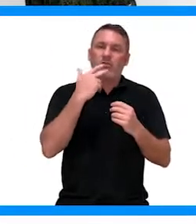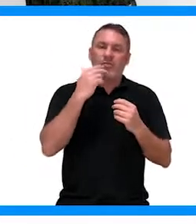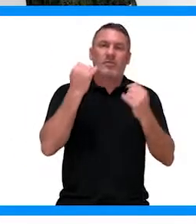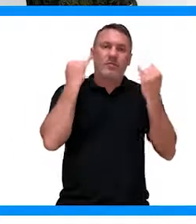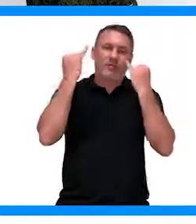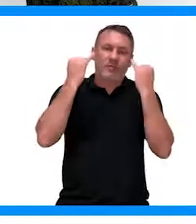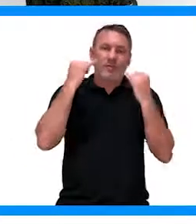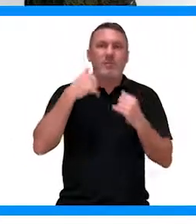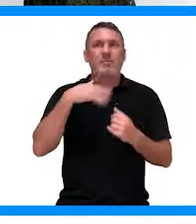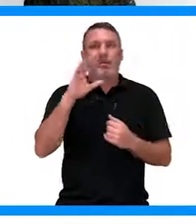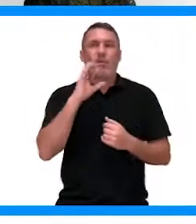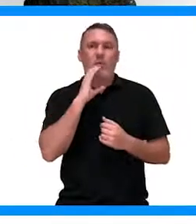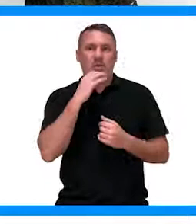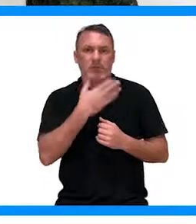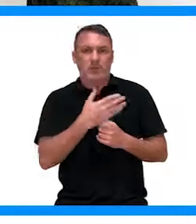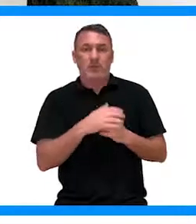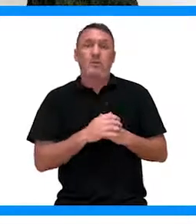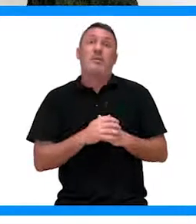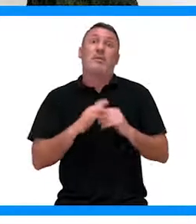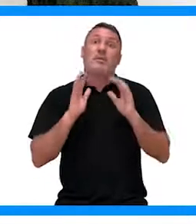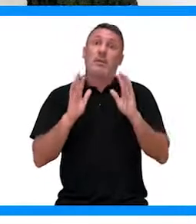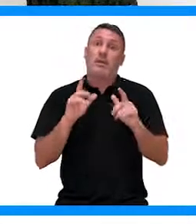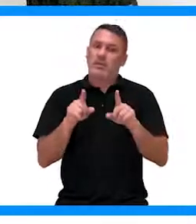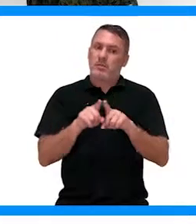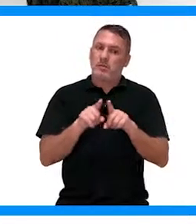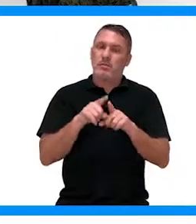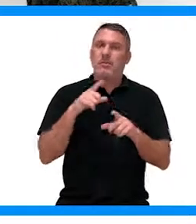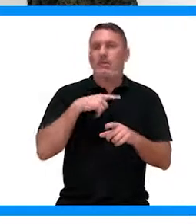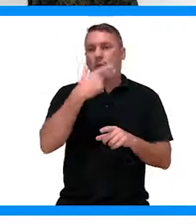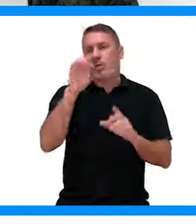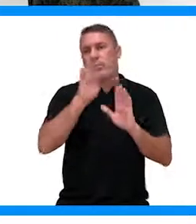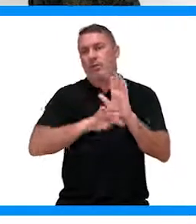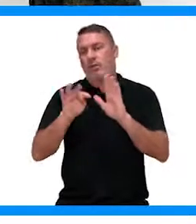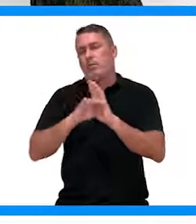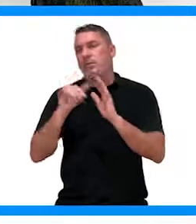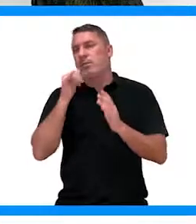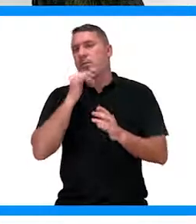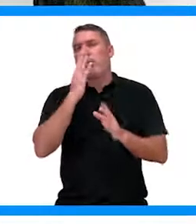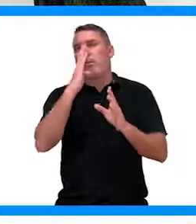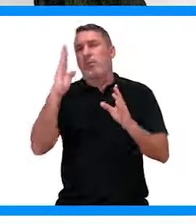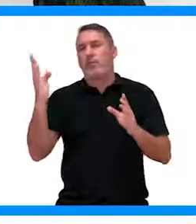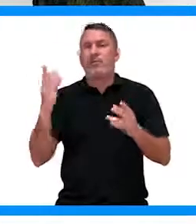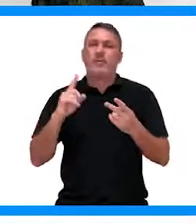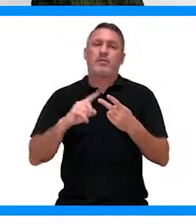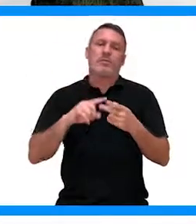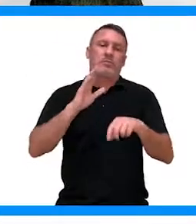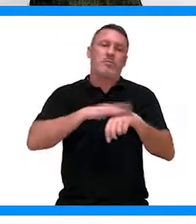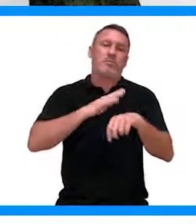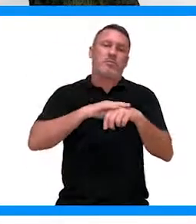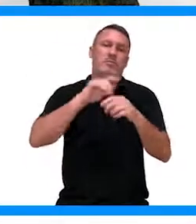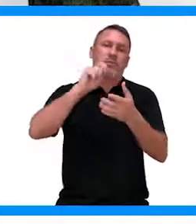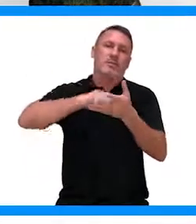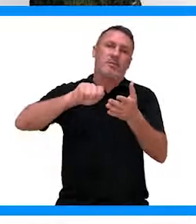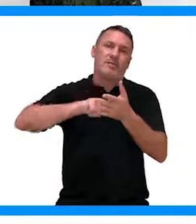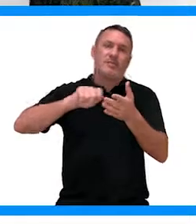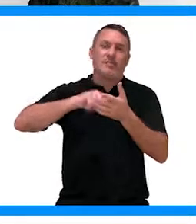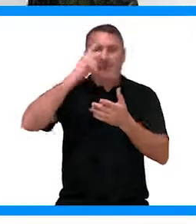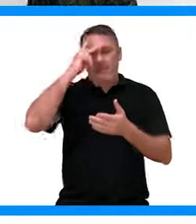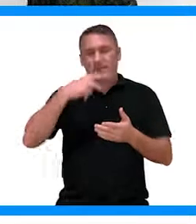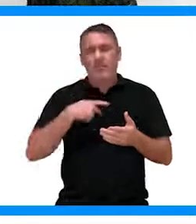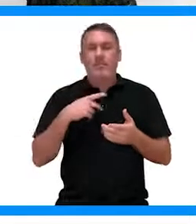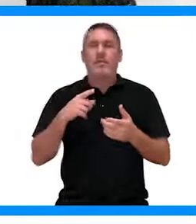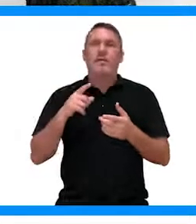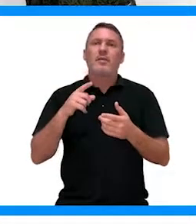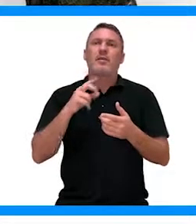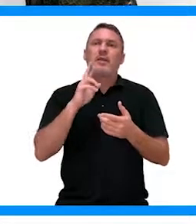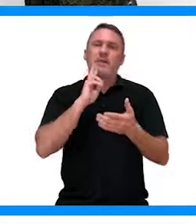das notícias, porque são os mais conhecidos, mas a gente tem outro gênero textual, como a biografia, como a autobiografia,